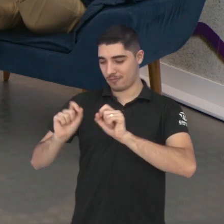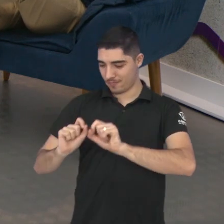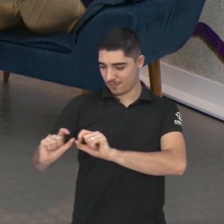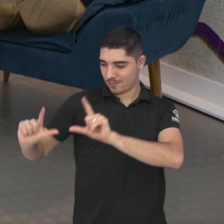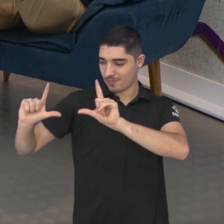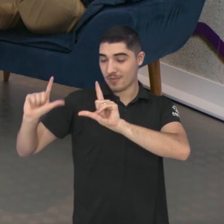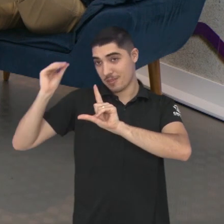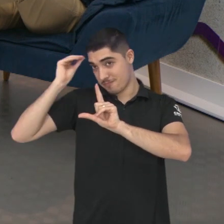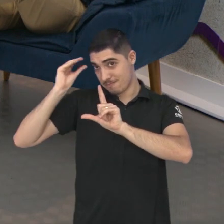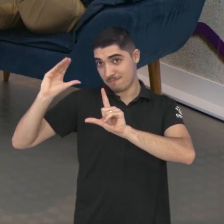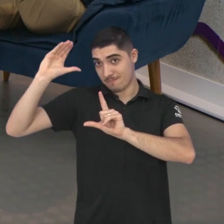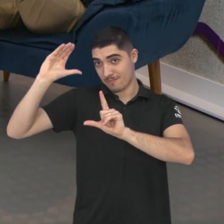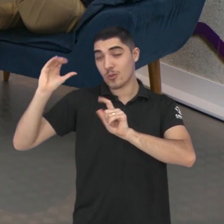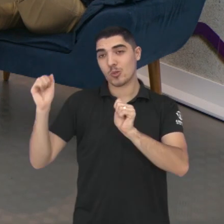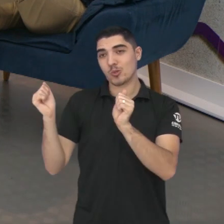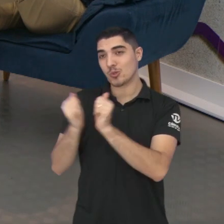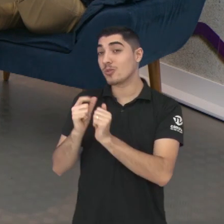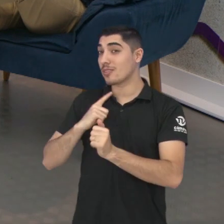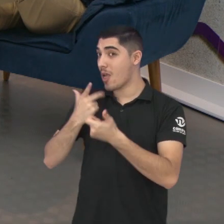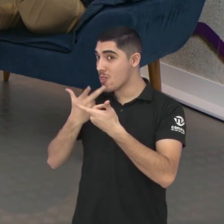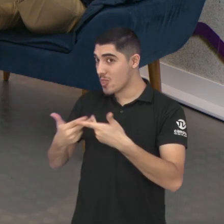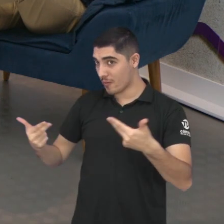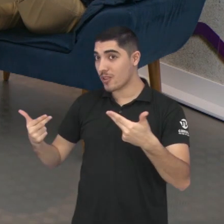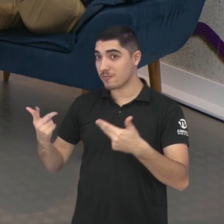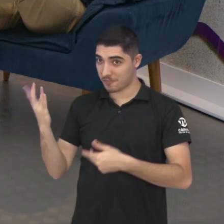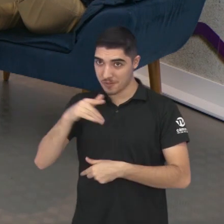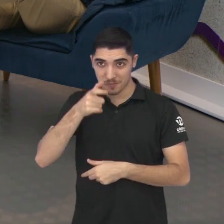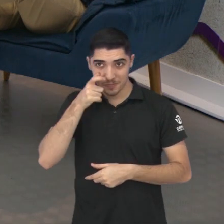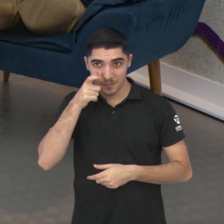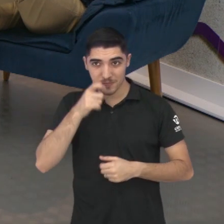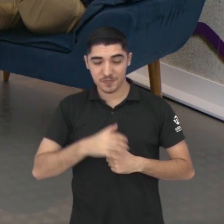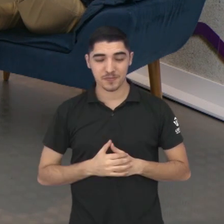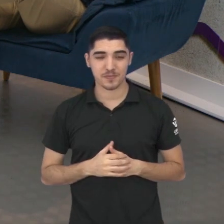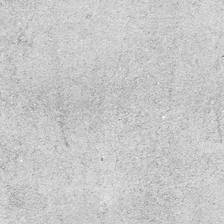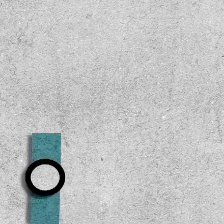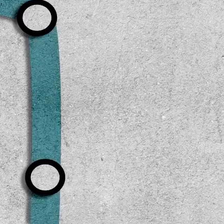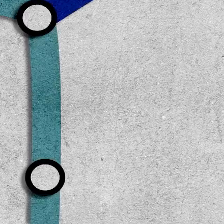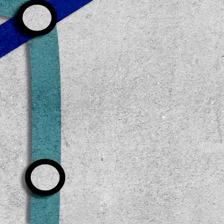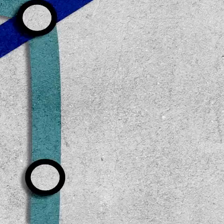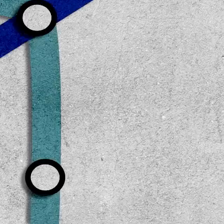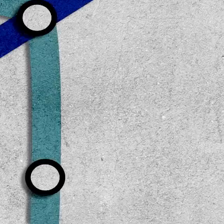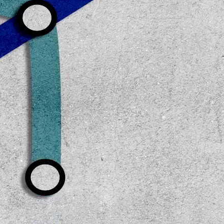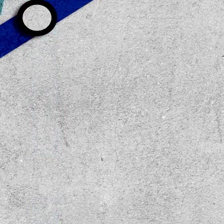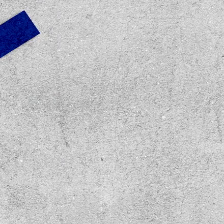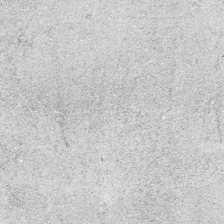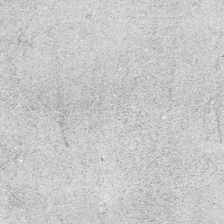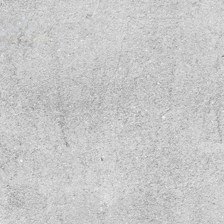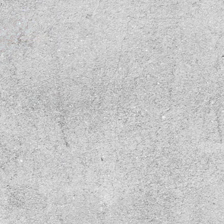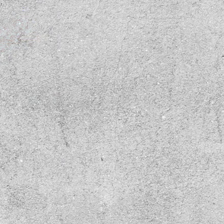na plataforma do conhecimento com algumas novidades. Vamos assistir?